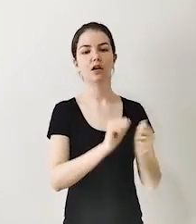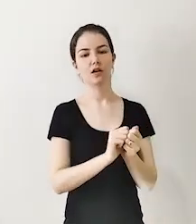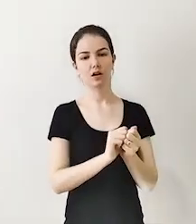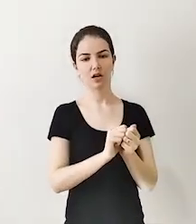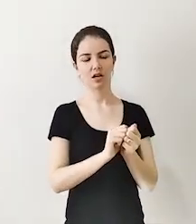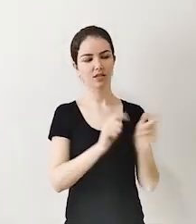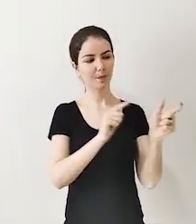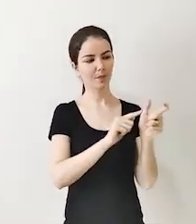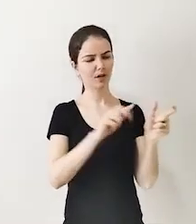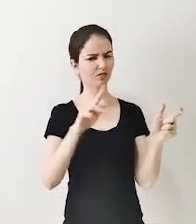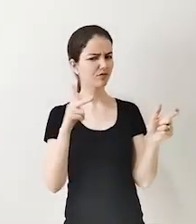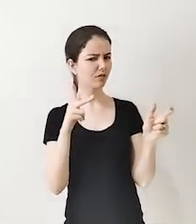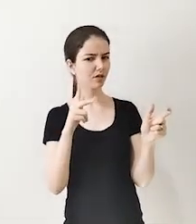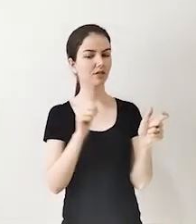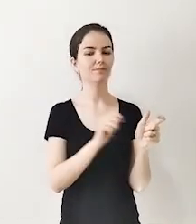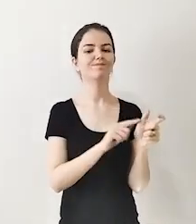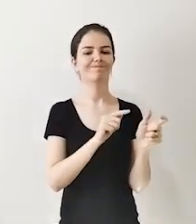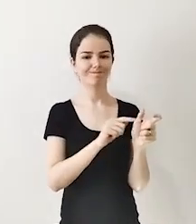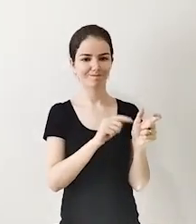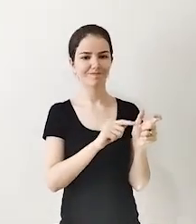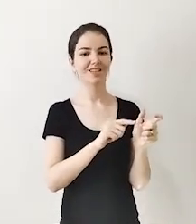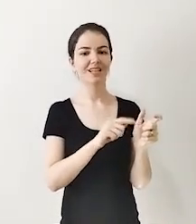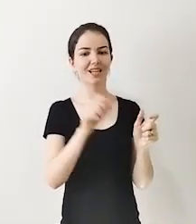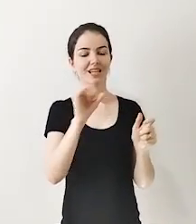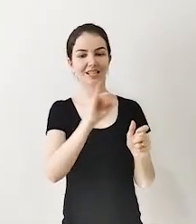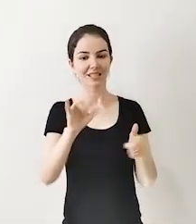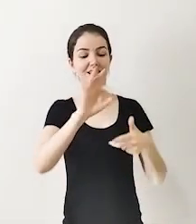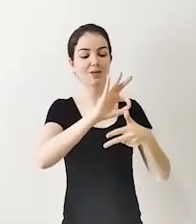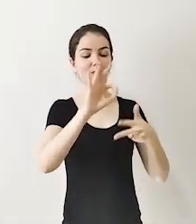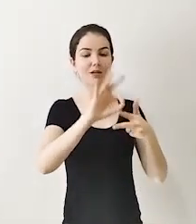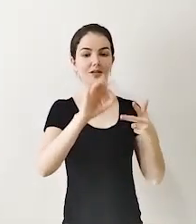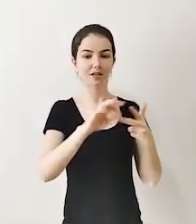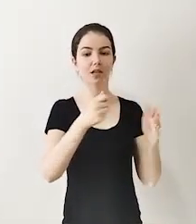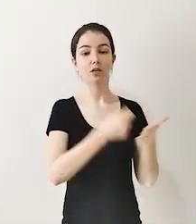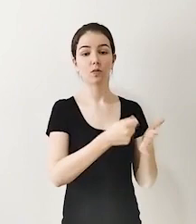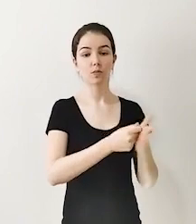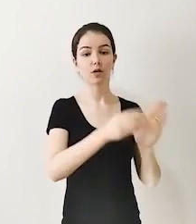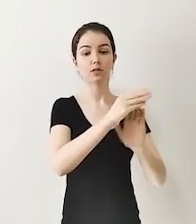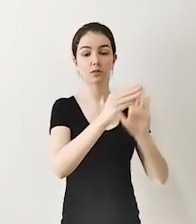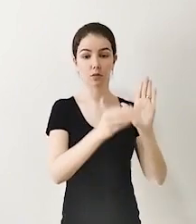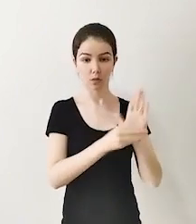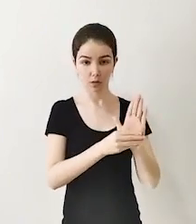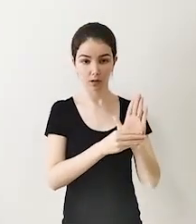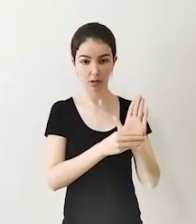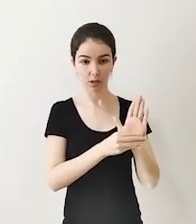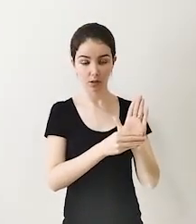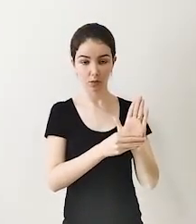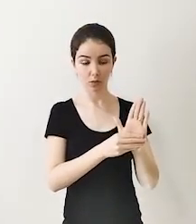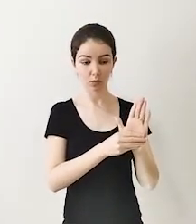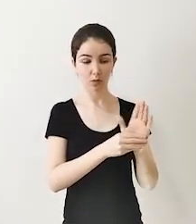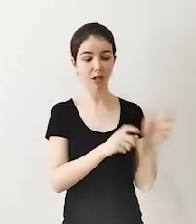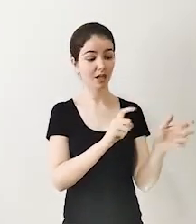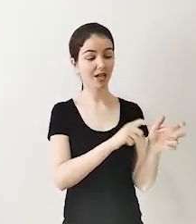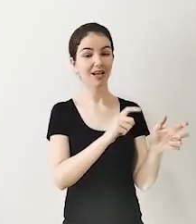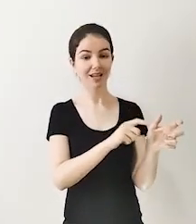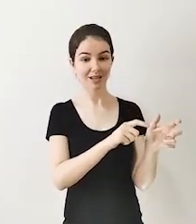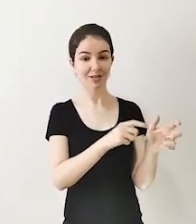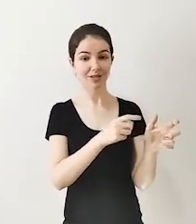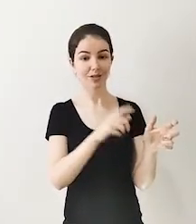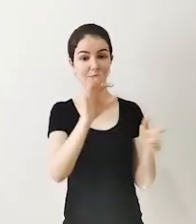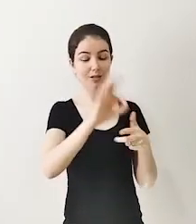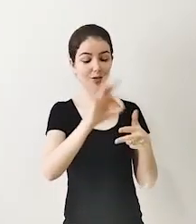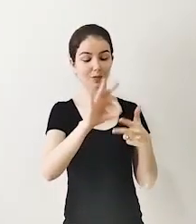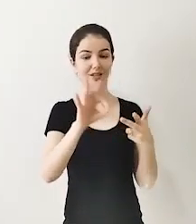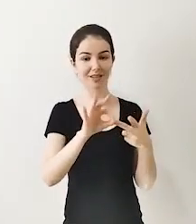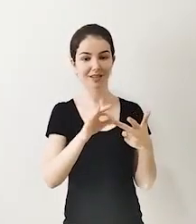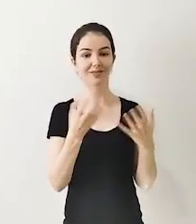essas palavras diferentes? Porque é justamente, se o Enem vier a cobrar esse tipo de conteúdo, é justamente isso que o Enem vai querer saber de